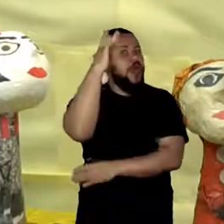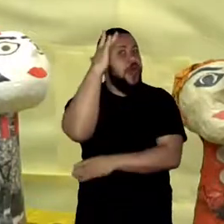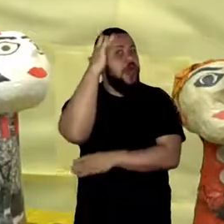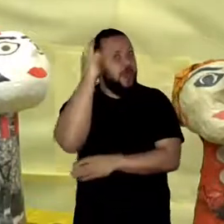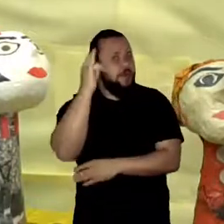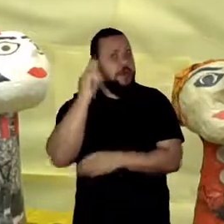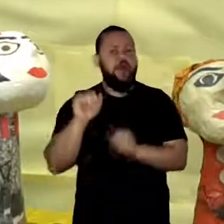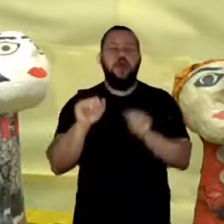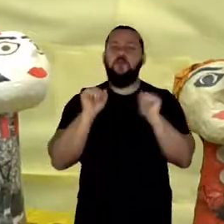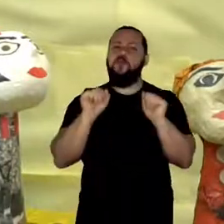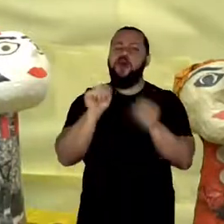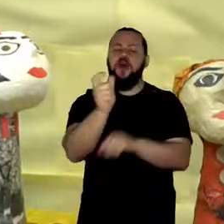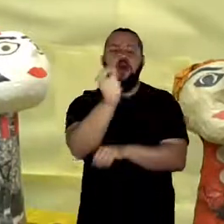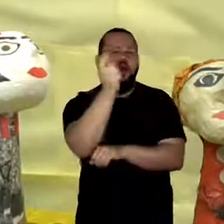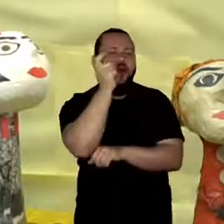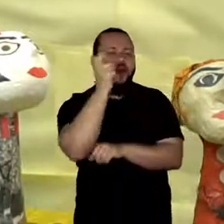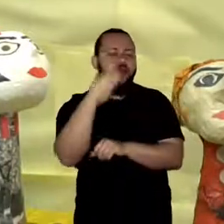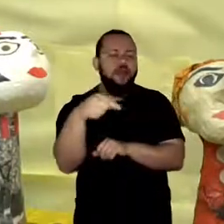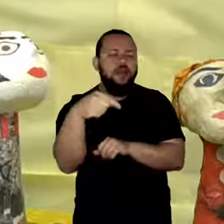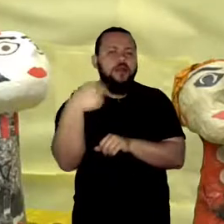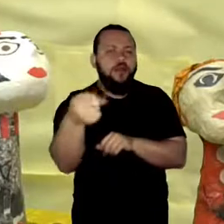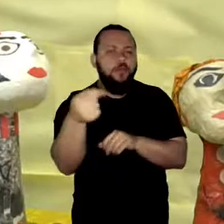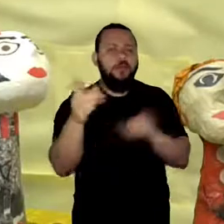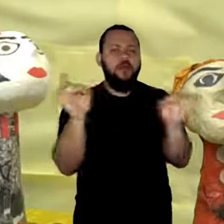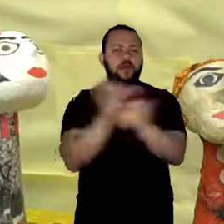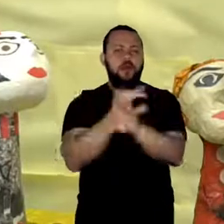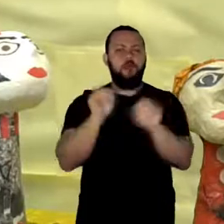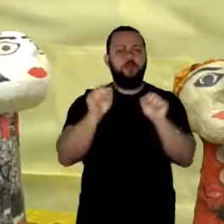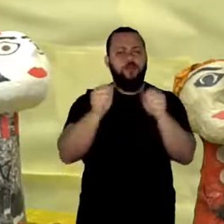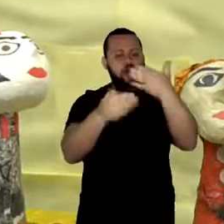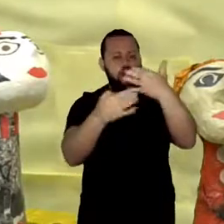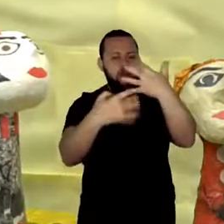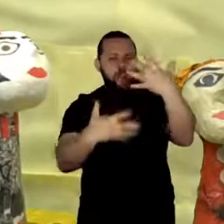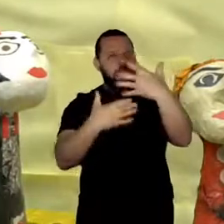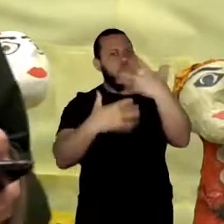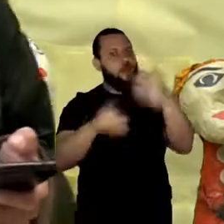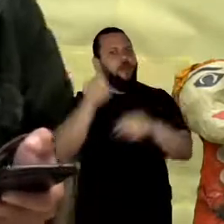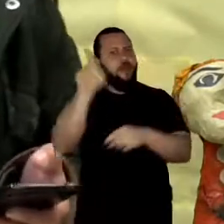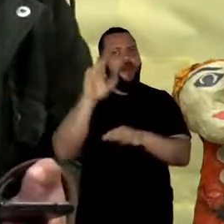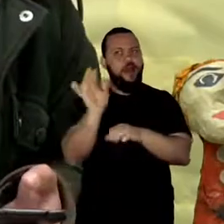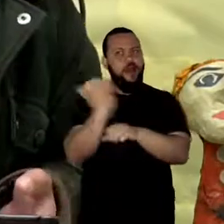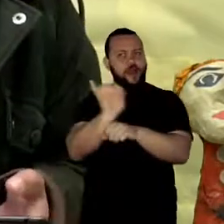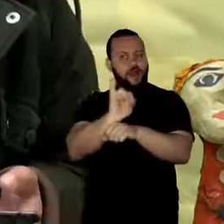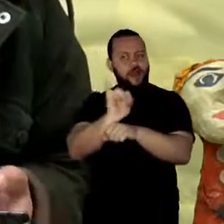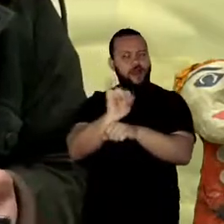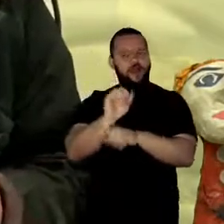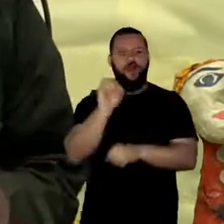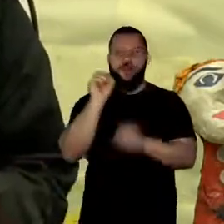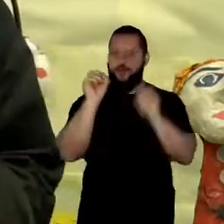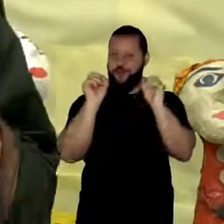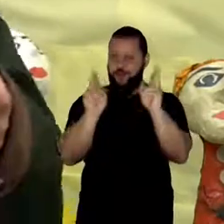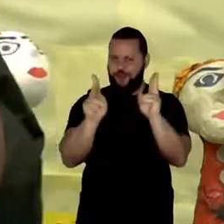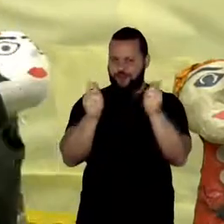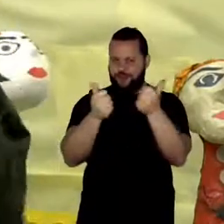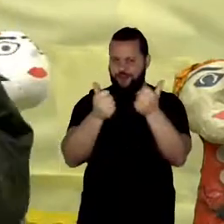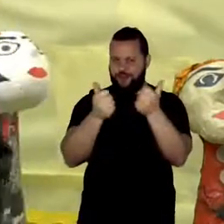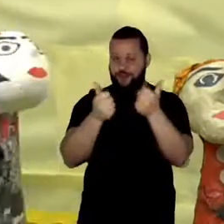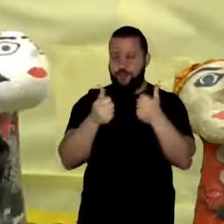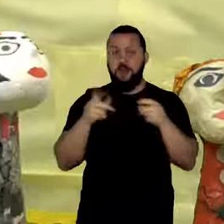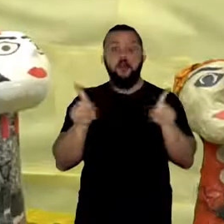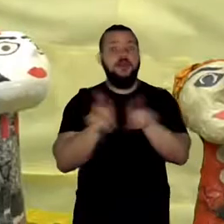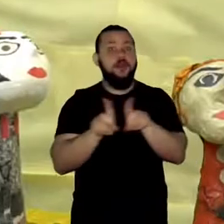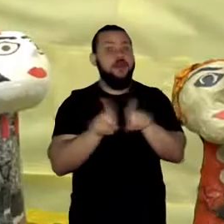assistir depois também aí vai poder deixar seus comentários lá no canal, que a gente passa tudo para a companhia depois. E quem